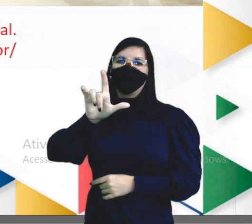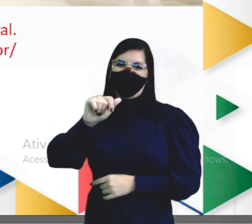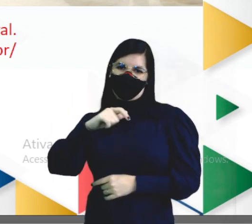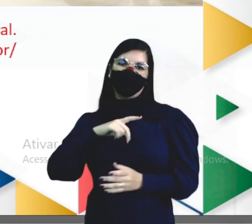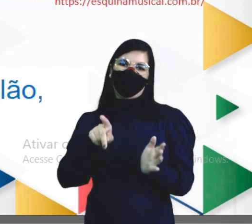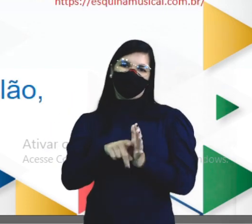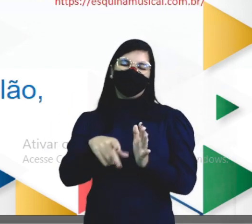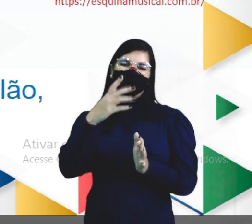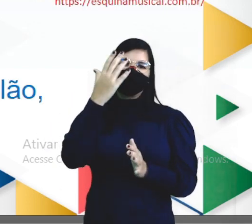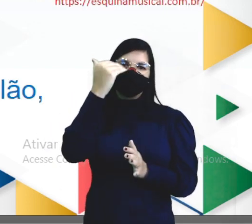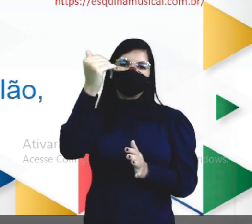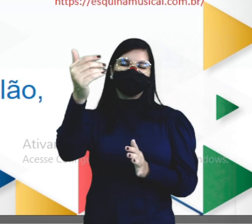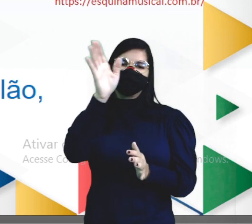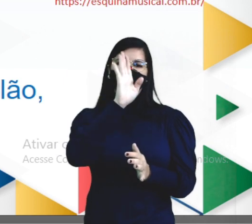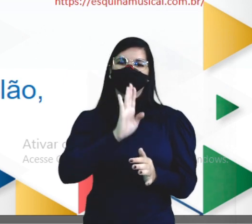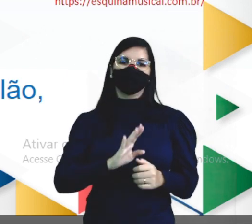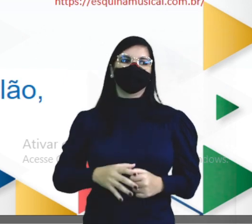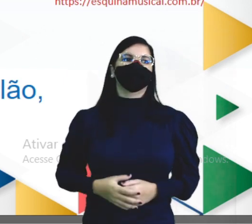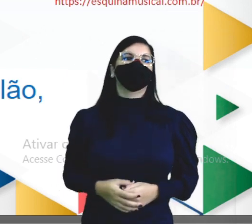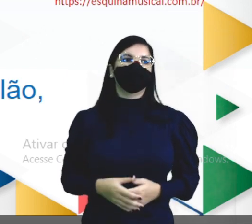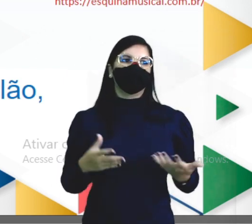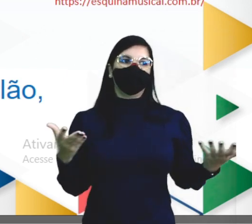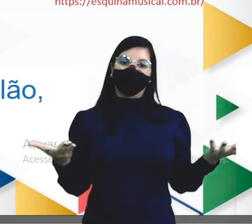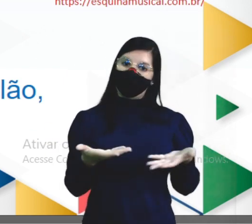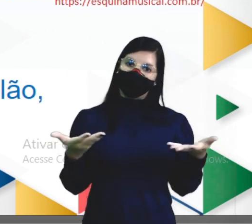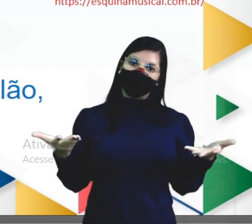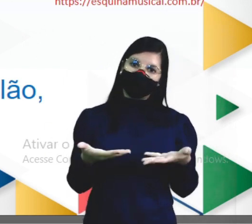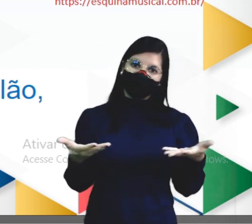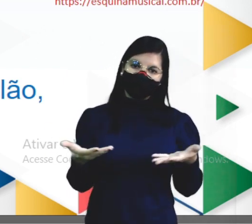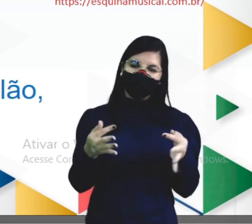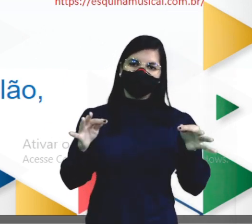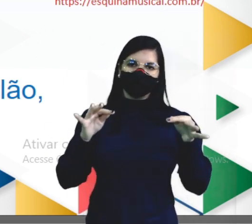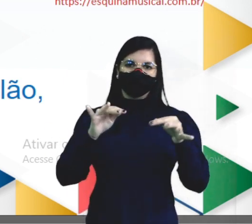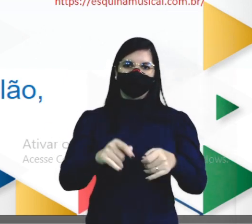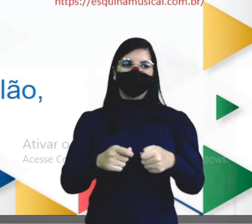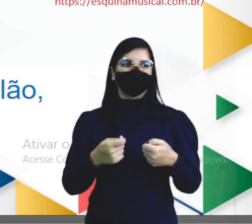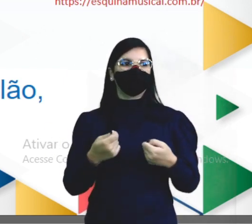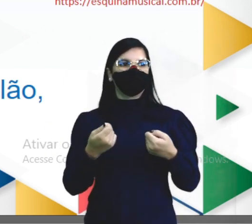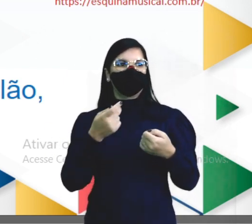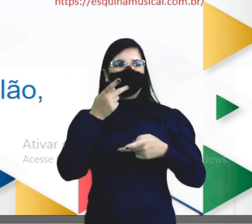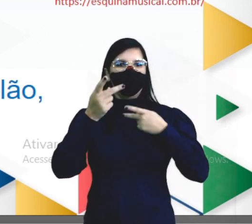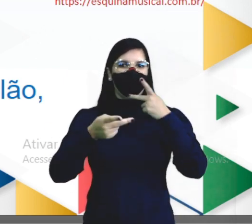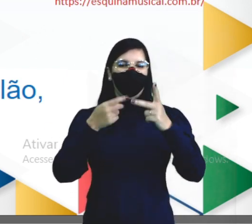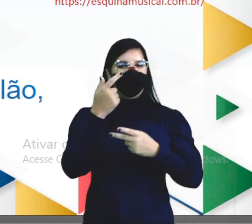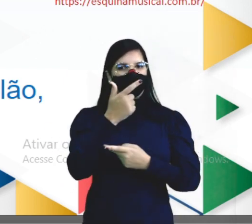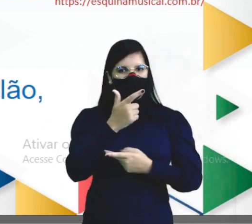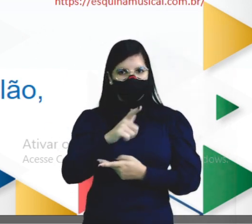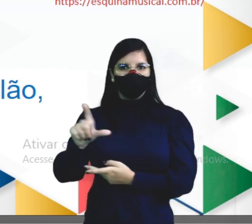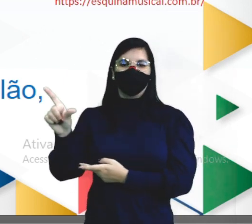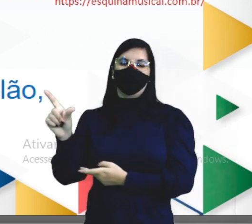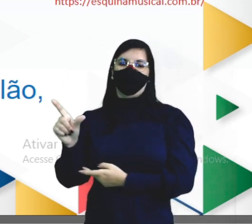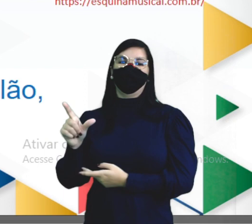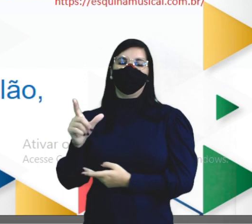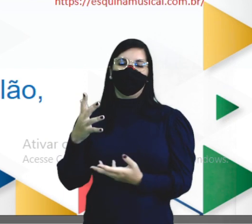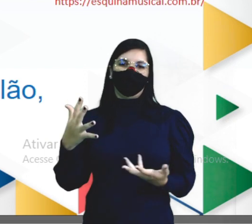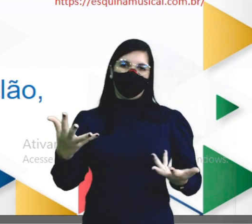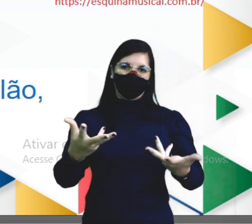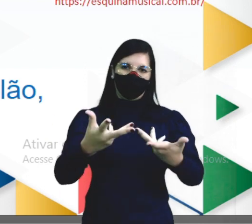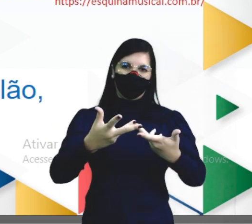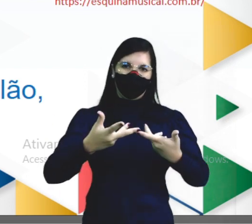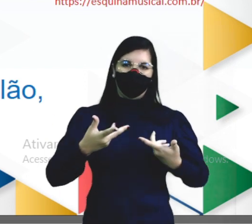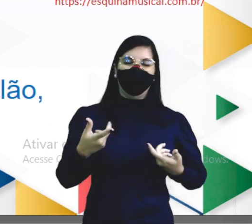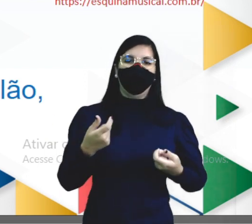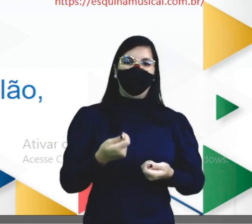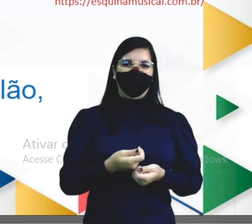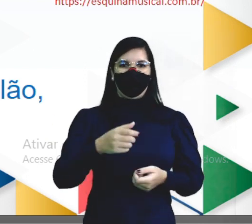aqui, né, na atualidade. Agora, para assim, encerrar, a gente vai falar de outro grande compositor, né, maravilhoso,